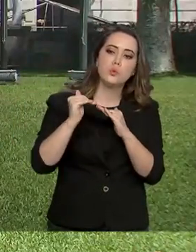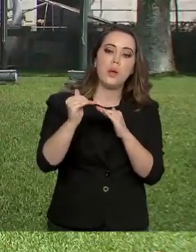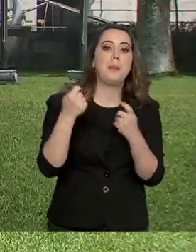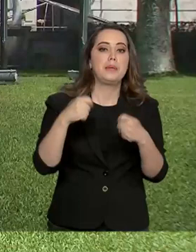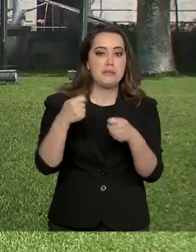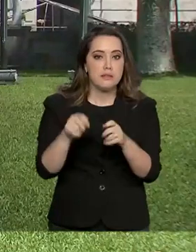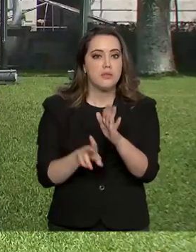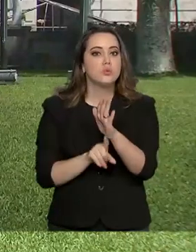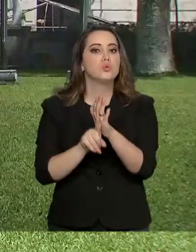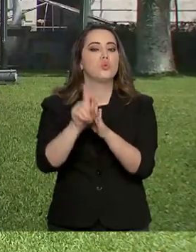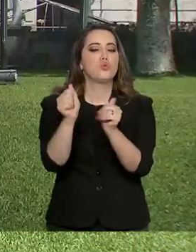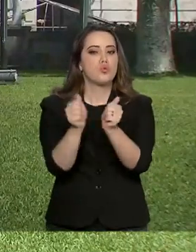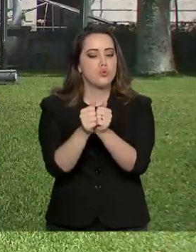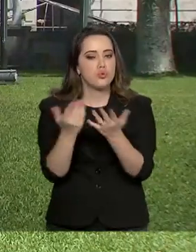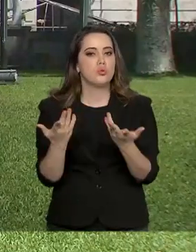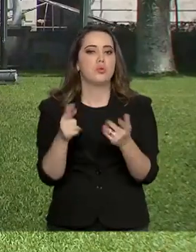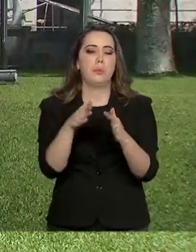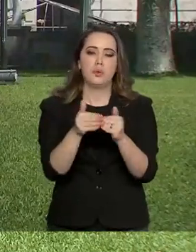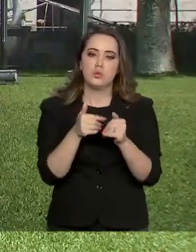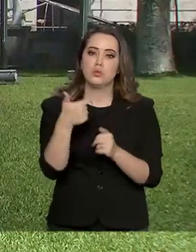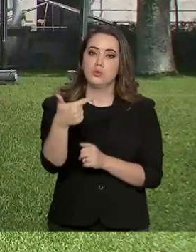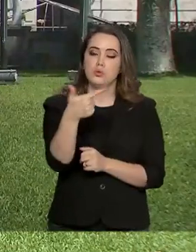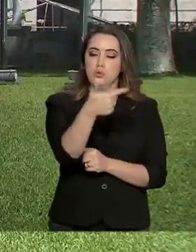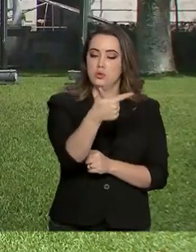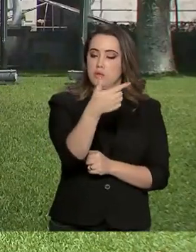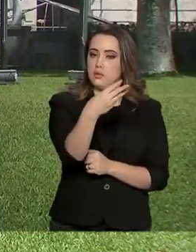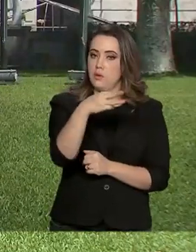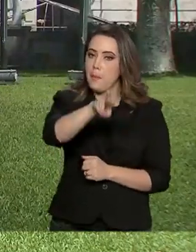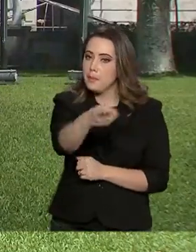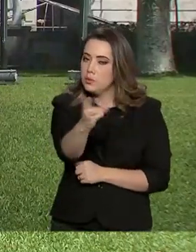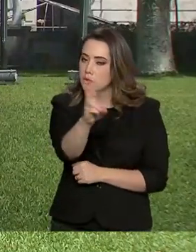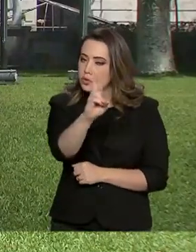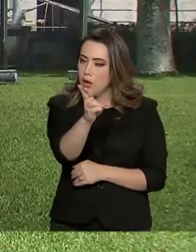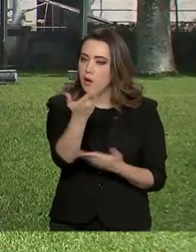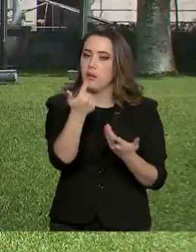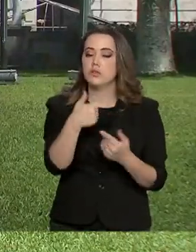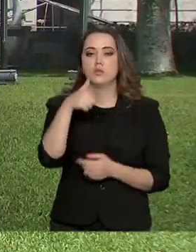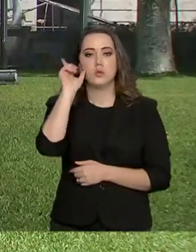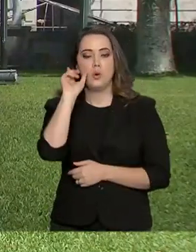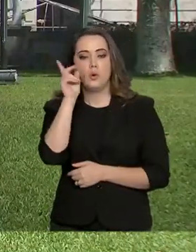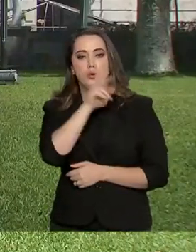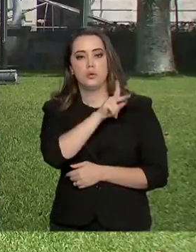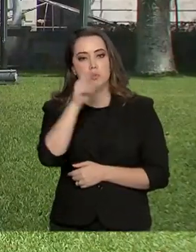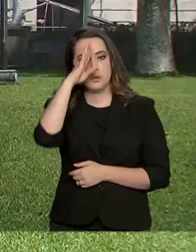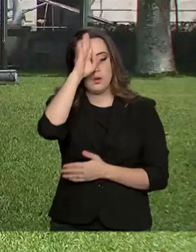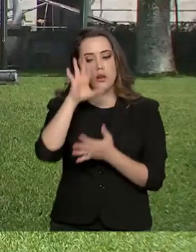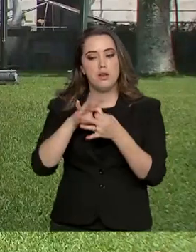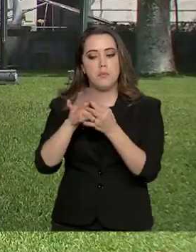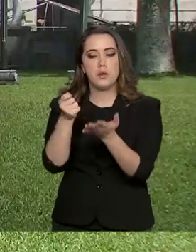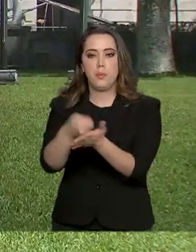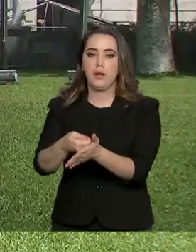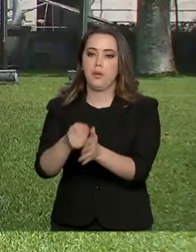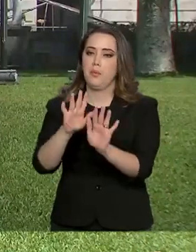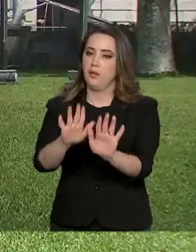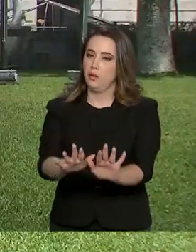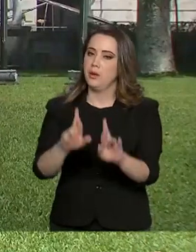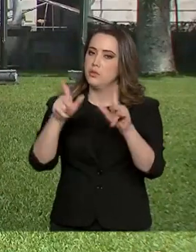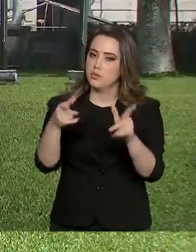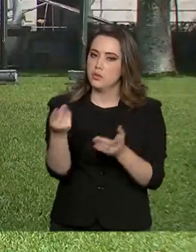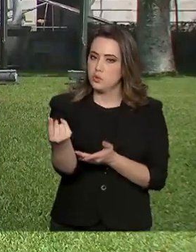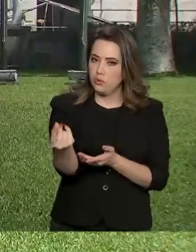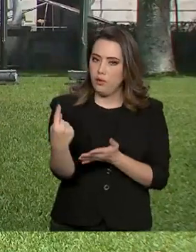223 milhões de reais ontem o presidente jair bolsonaro autorizou o pagamento mas não no valor pretendido pela